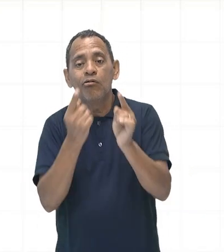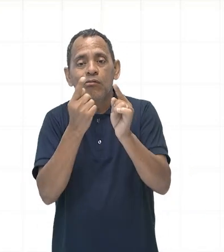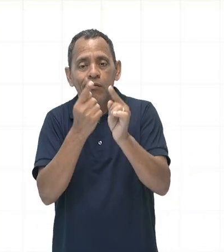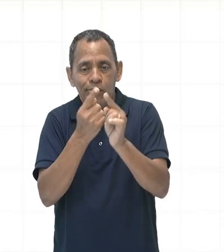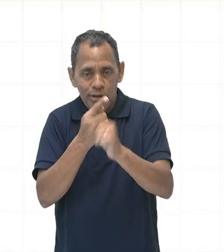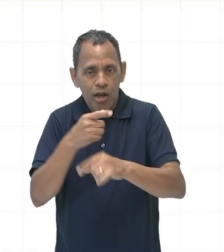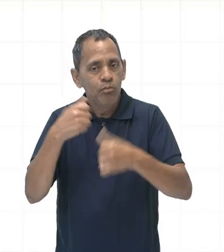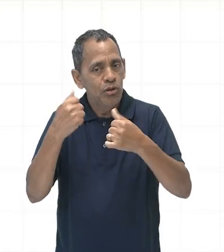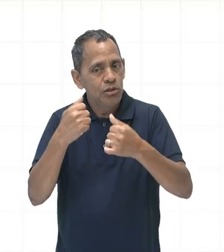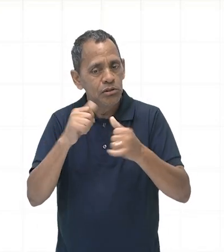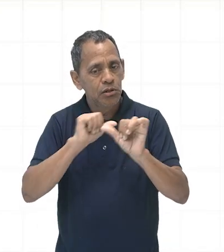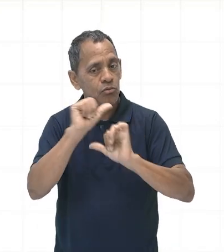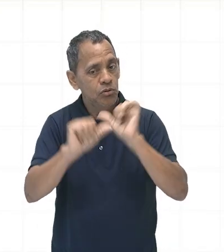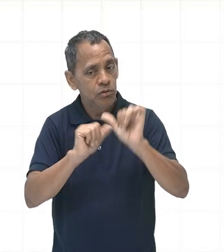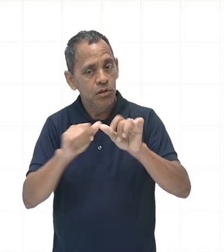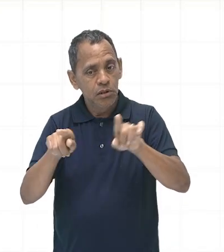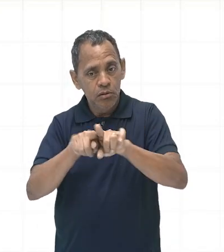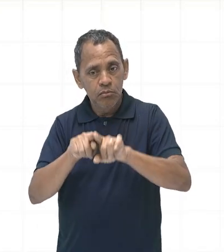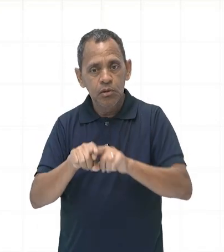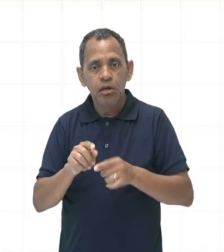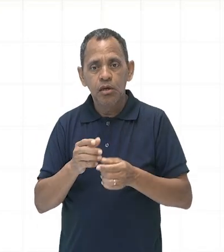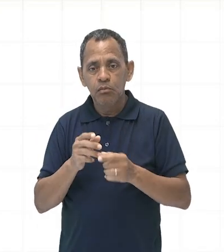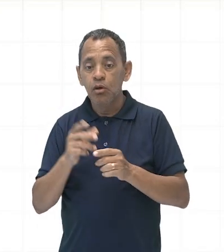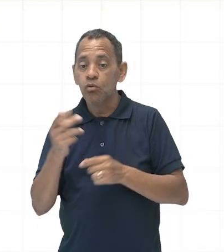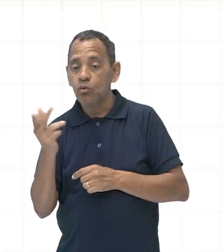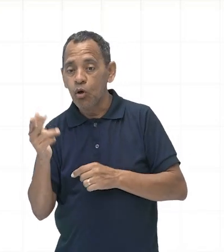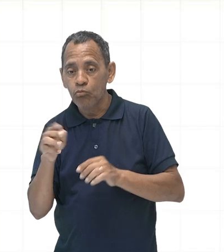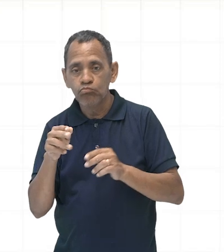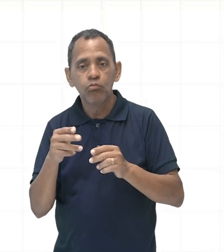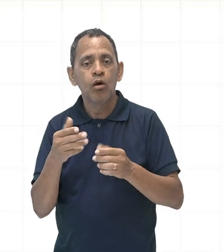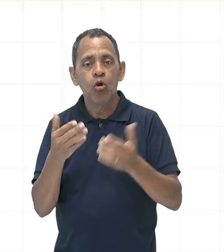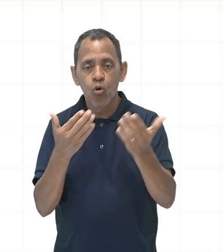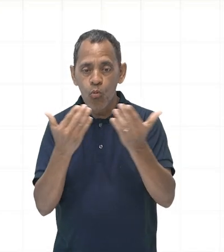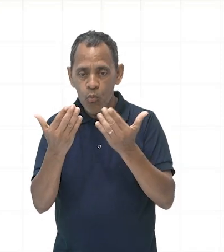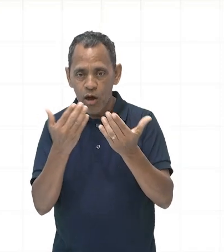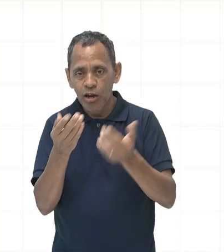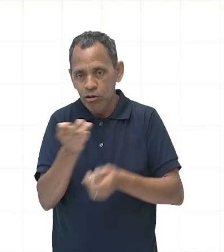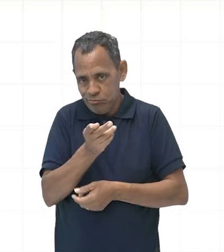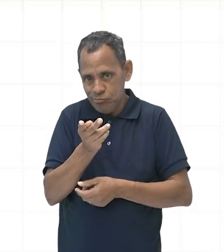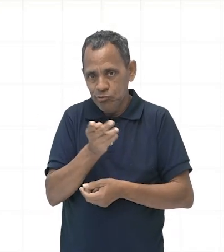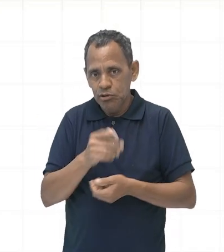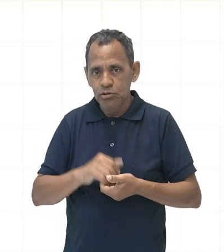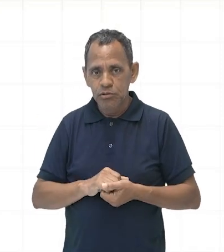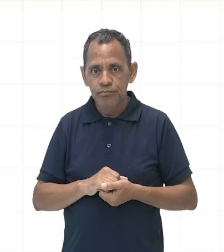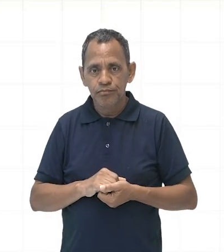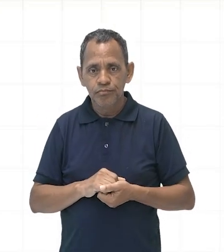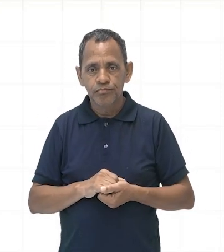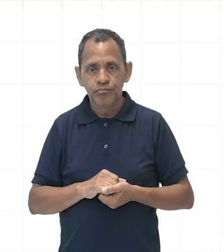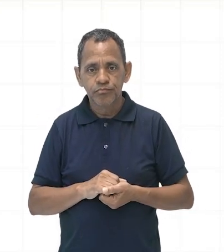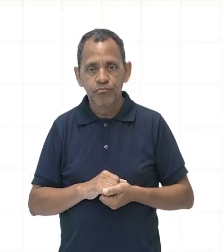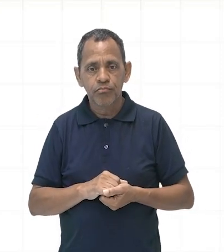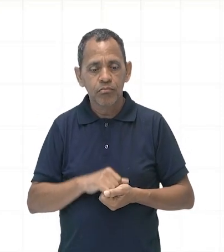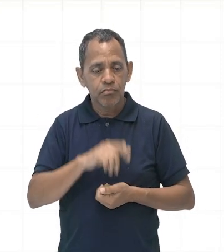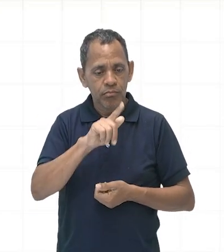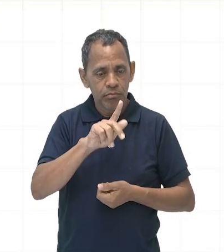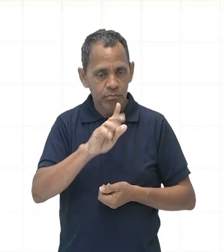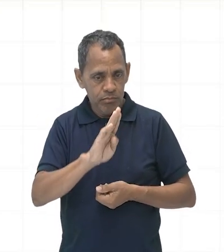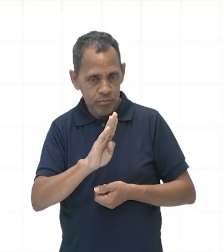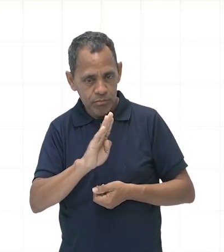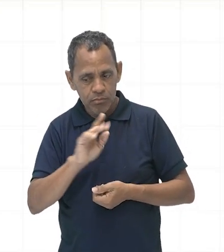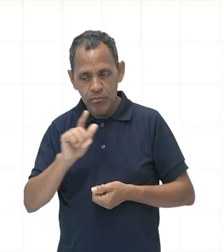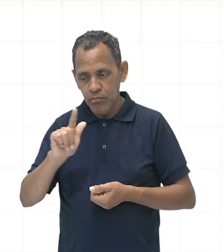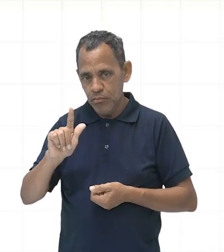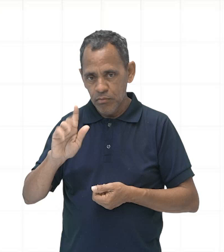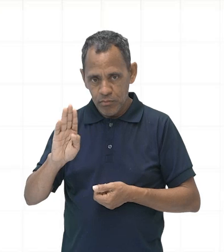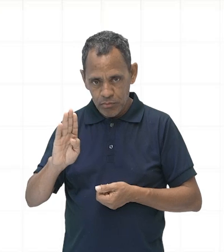que eles ficassem com a mesma unidade de medida. Então, aqui eu tenho os dois com a unidade de medida de gigabyte. Então, se a gente fizer